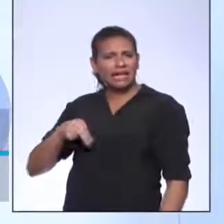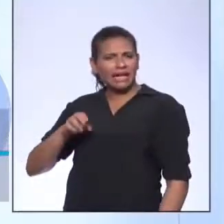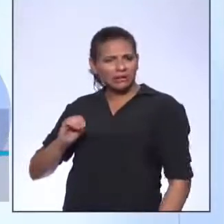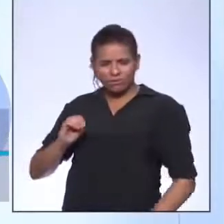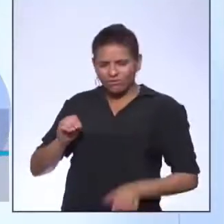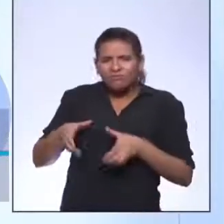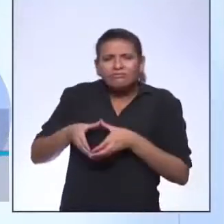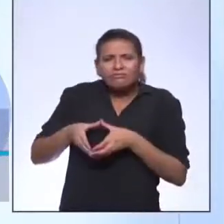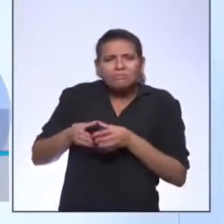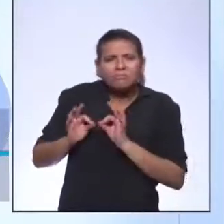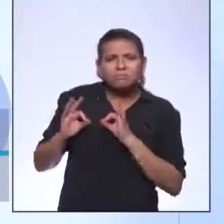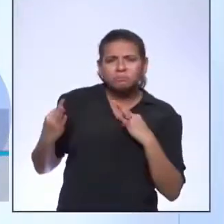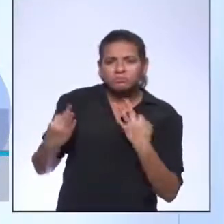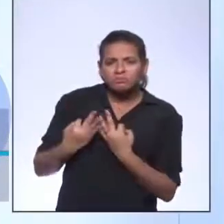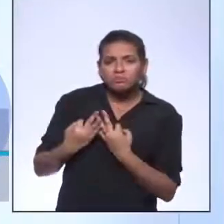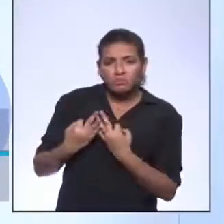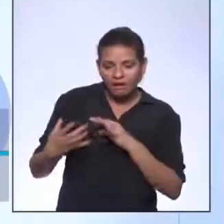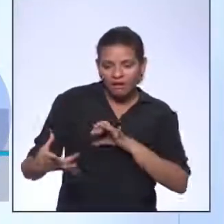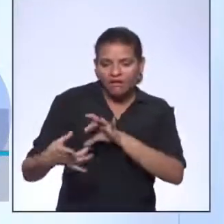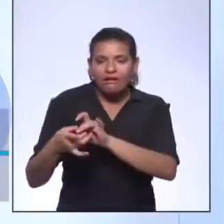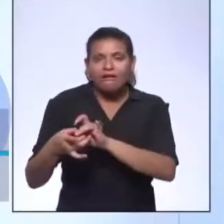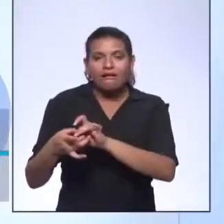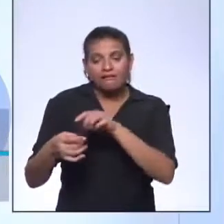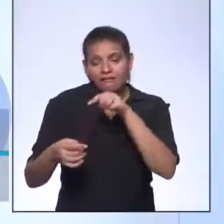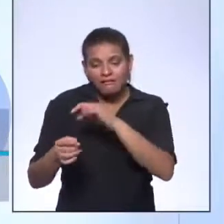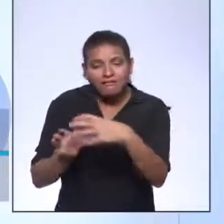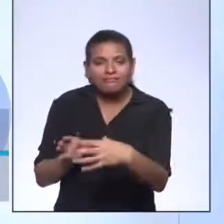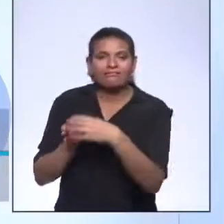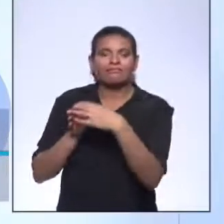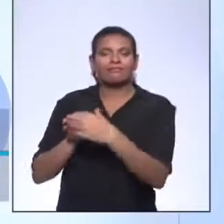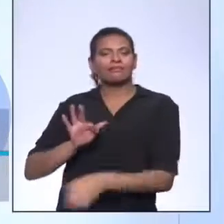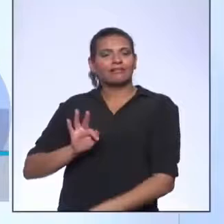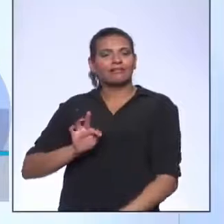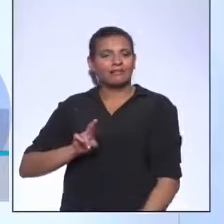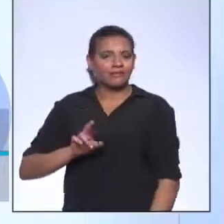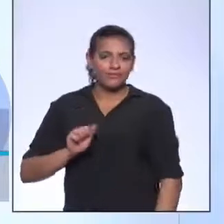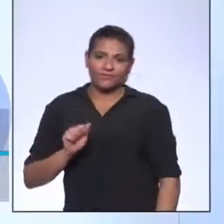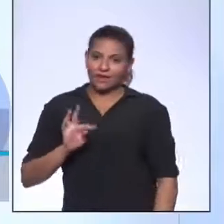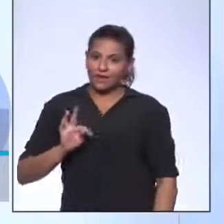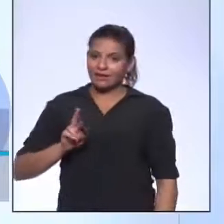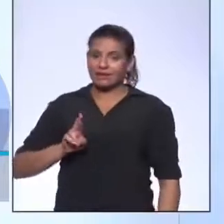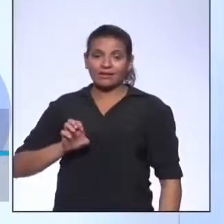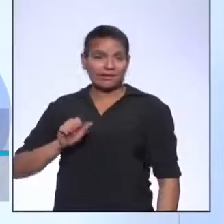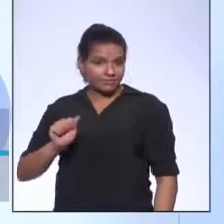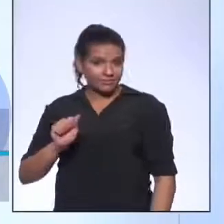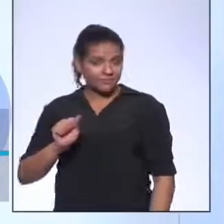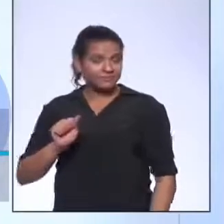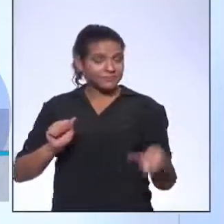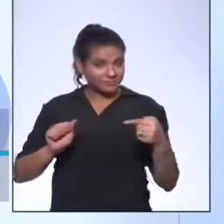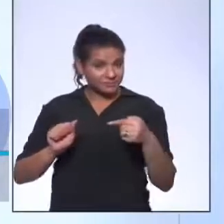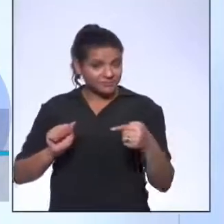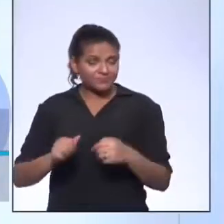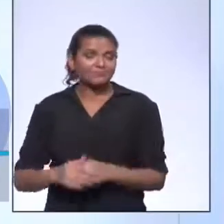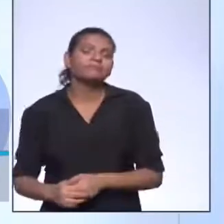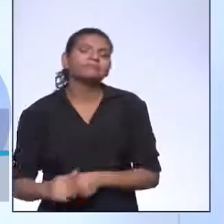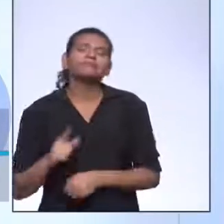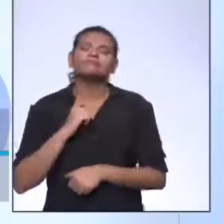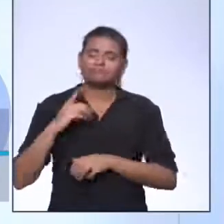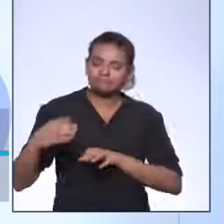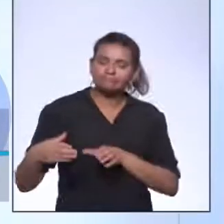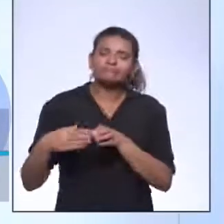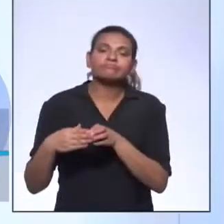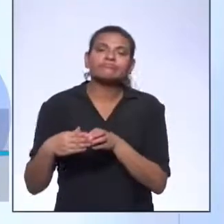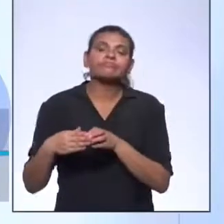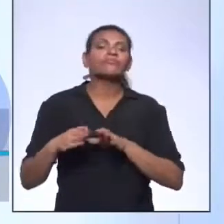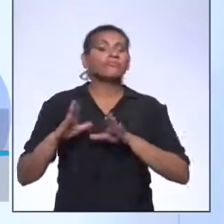também é uma unidade familiar, só que maior. Quando chega nessa unidade maior, que são as frátrias, nós teremos aí uma